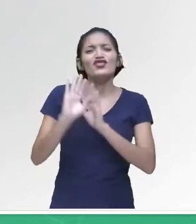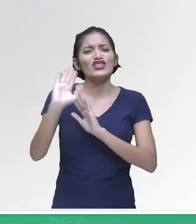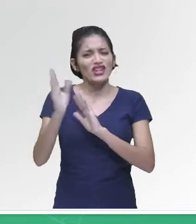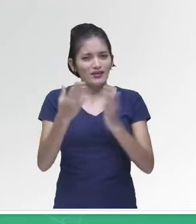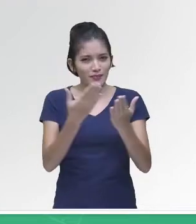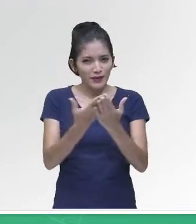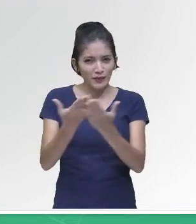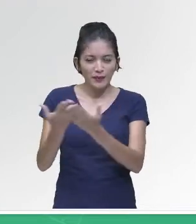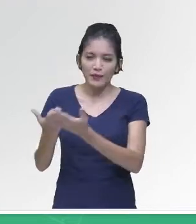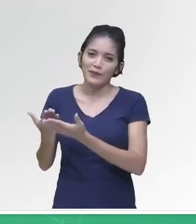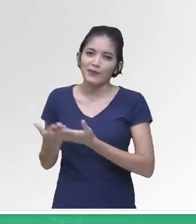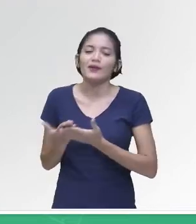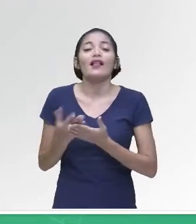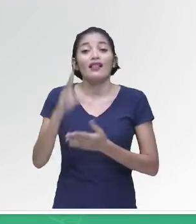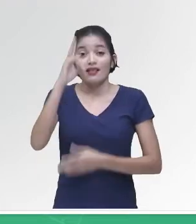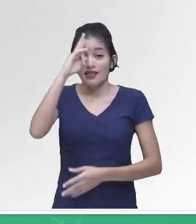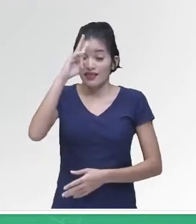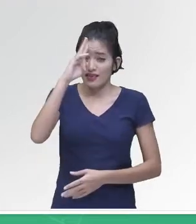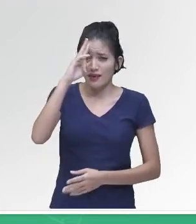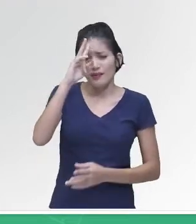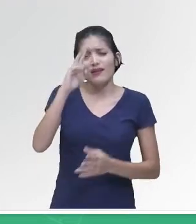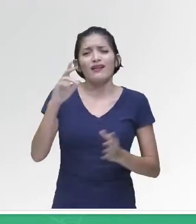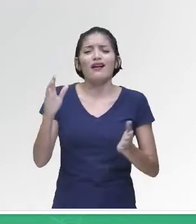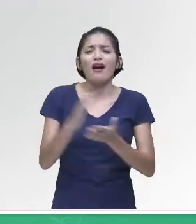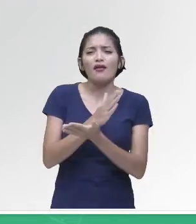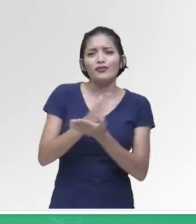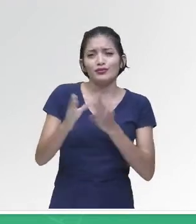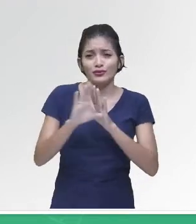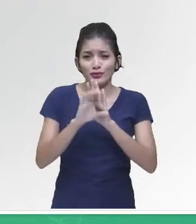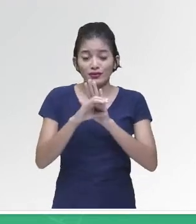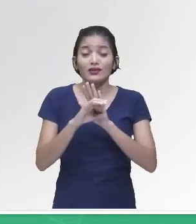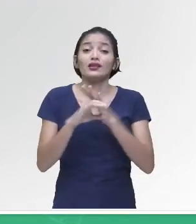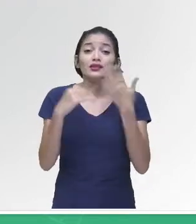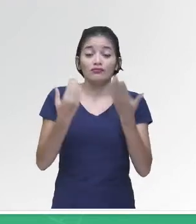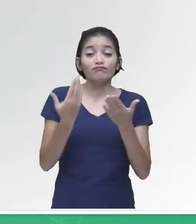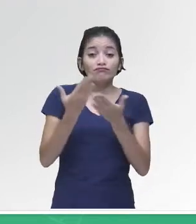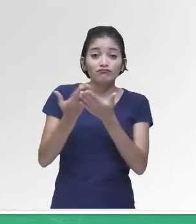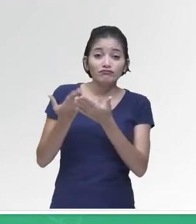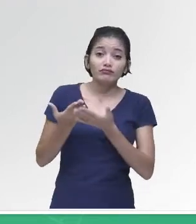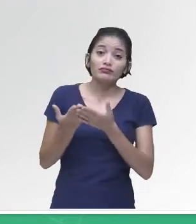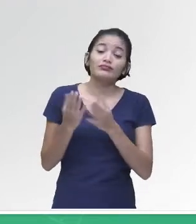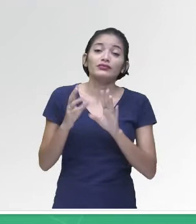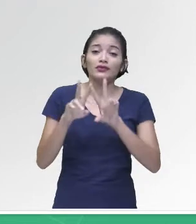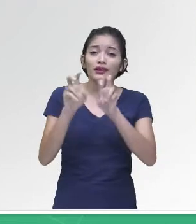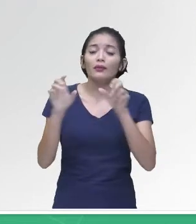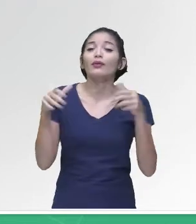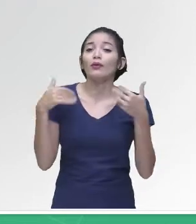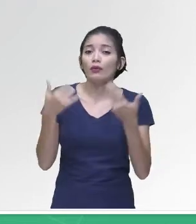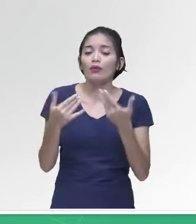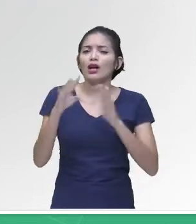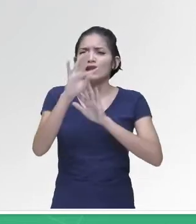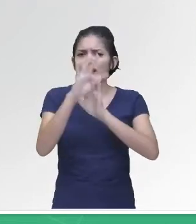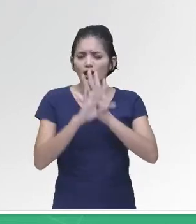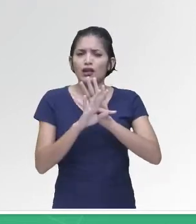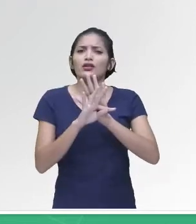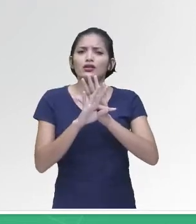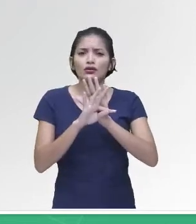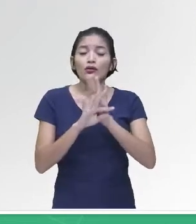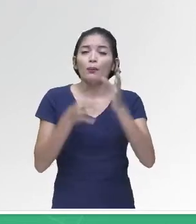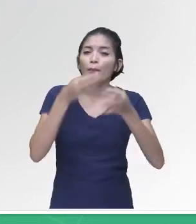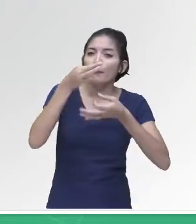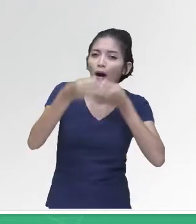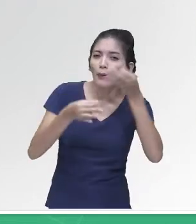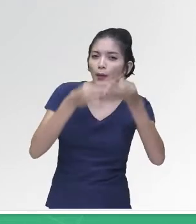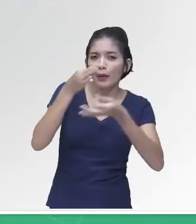estudando textos, estamos lembrando aí muitos conceitos e na aula de hoje a gente vai tratar do quê? De textos que são de